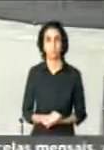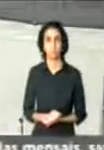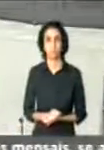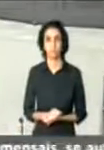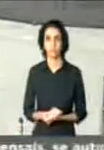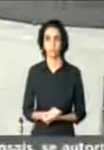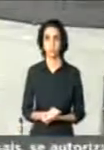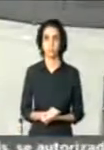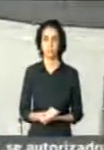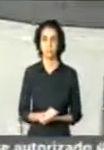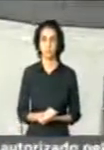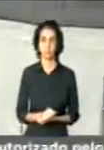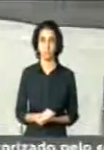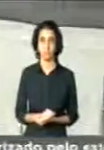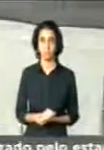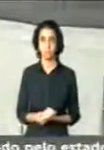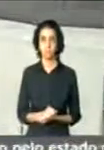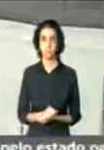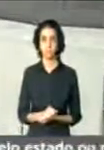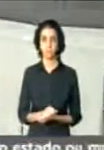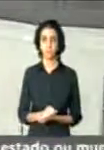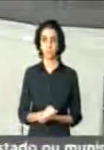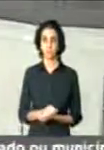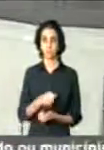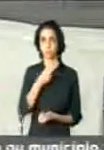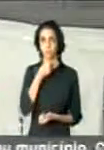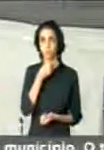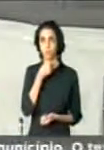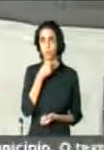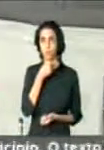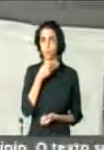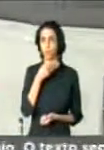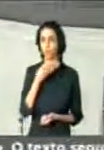Severino Nil. O orador seguinte é o deputado